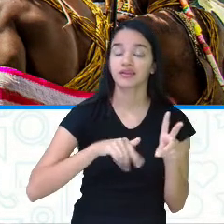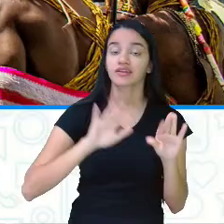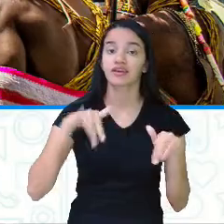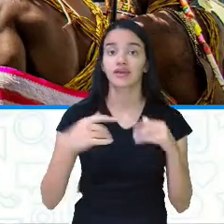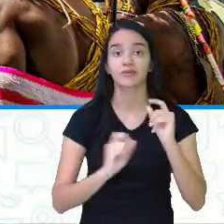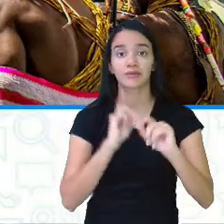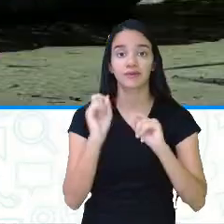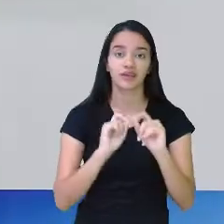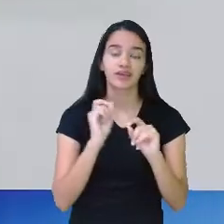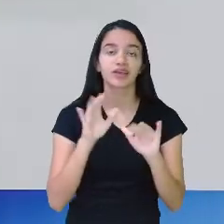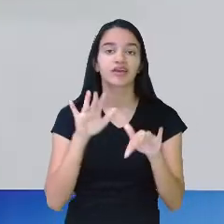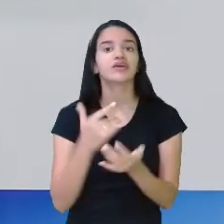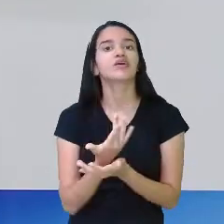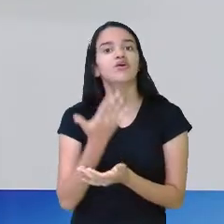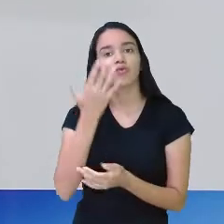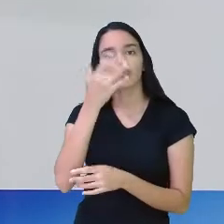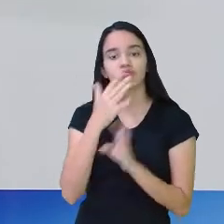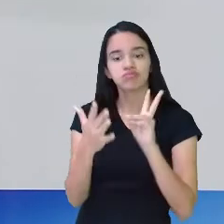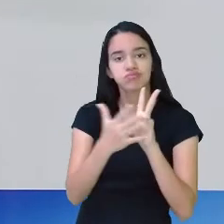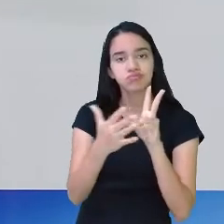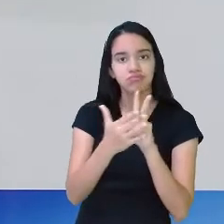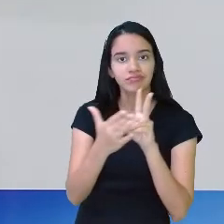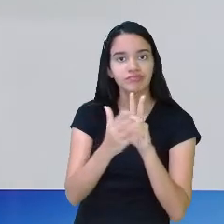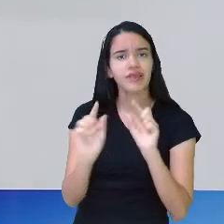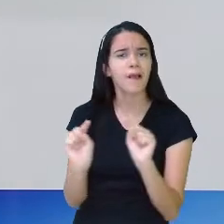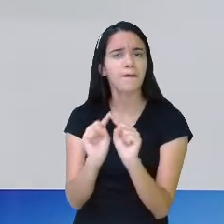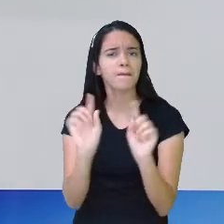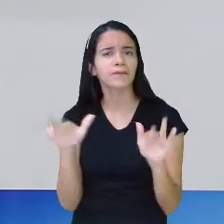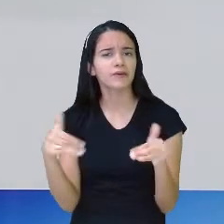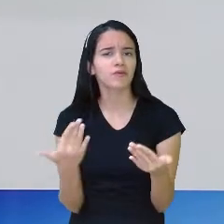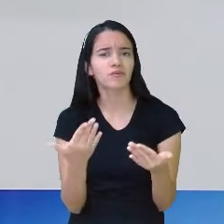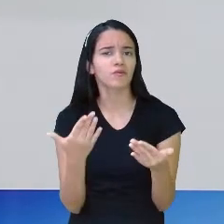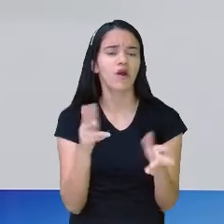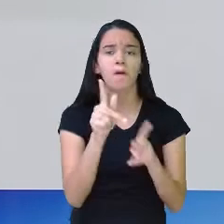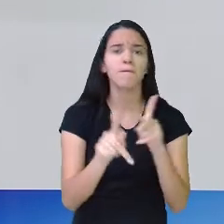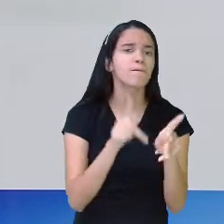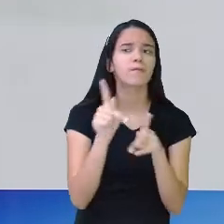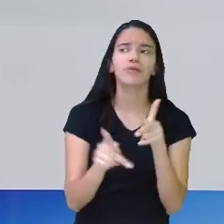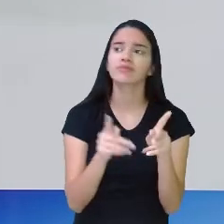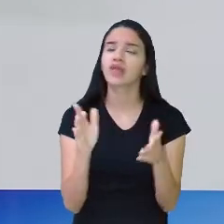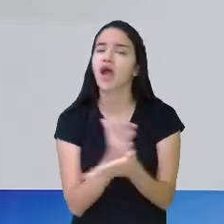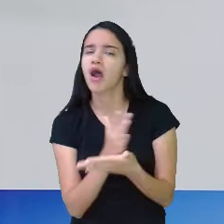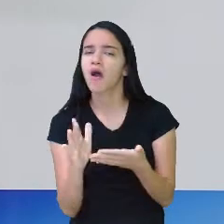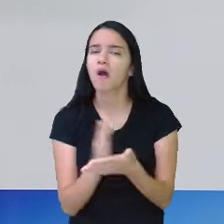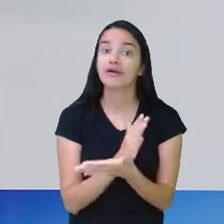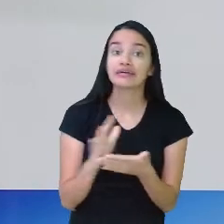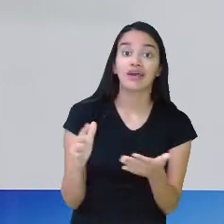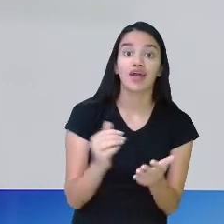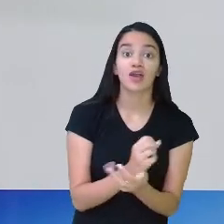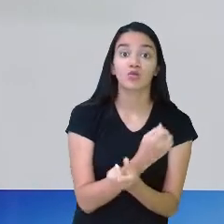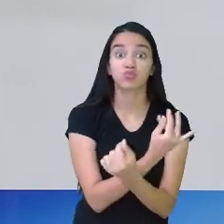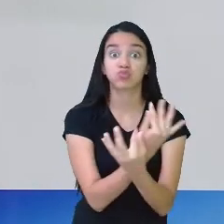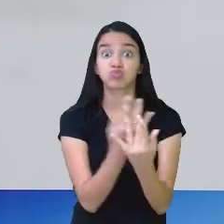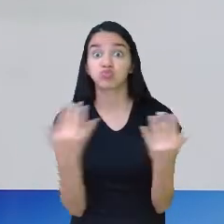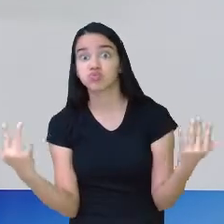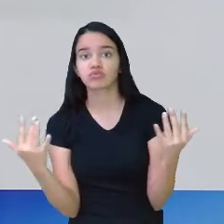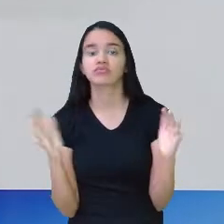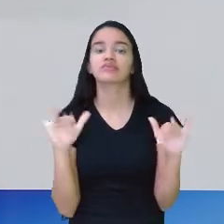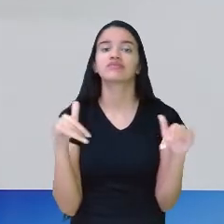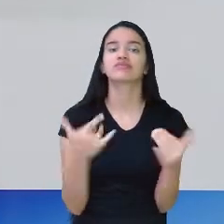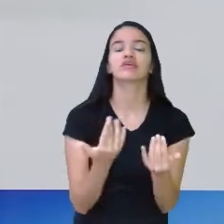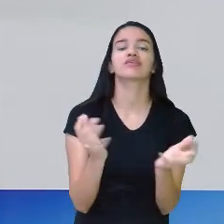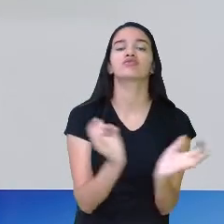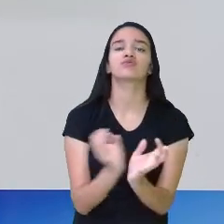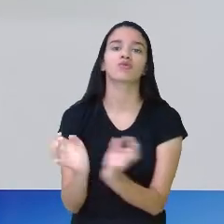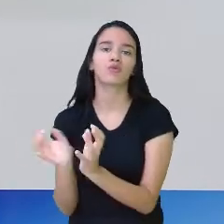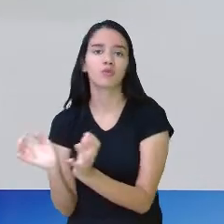povos indígenas, tá certo? E quais eram esses povos indígenas? Algum deles, porque eram muitos grupos, a gente tem alguns